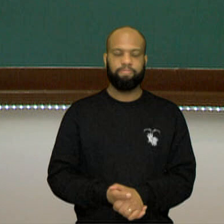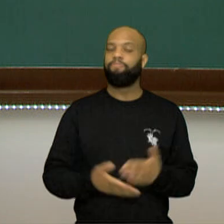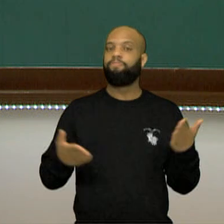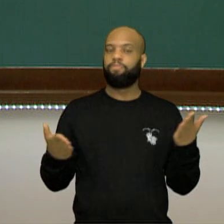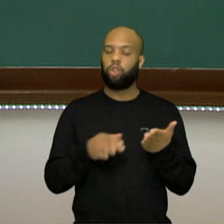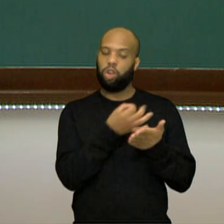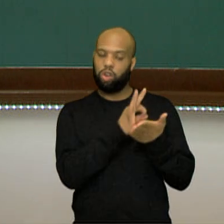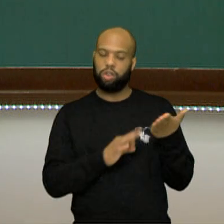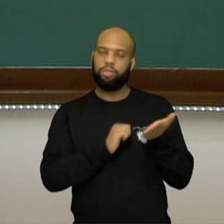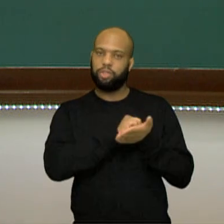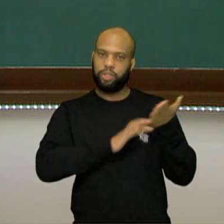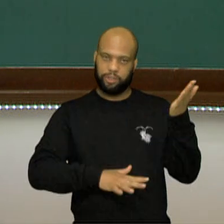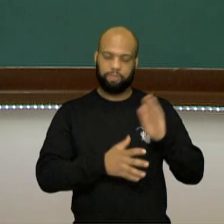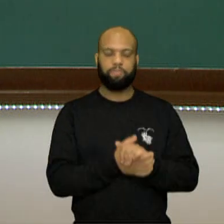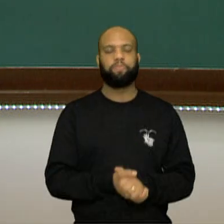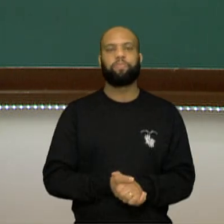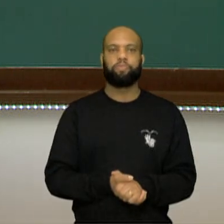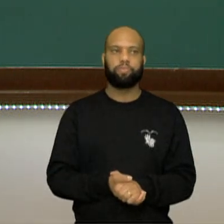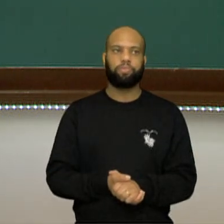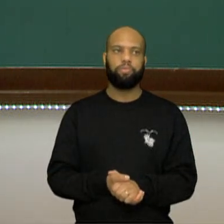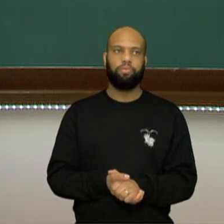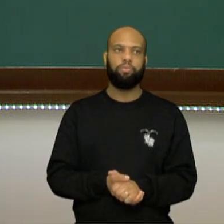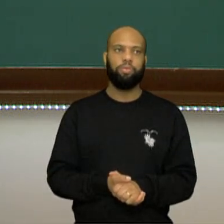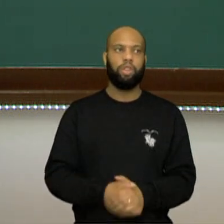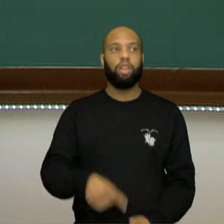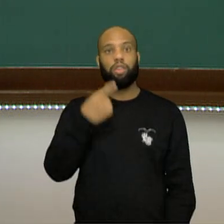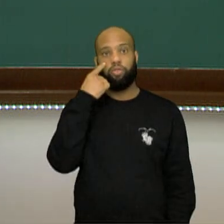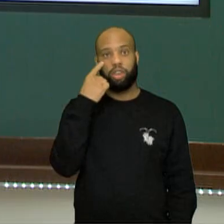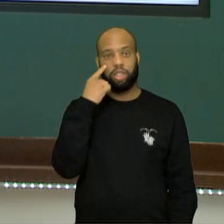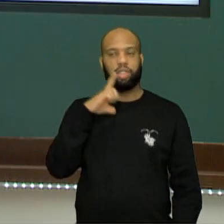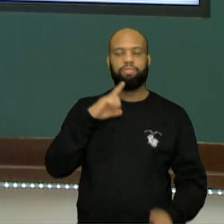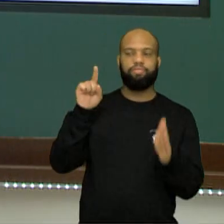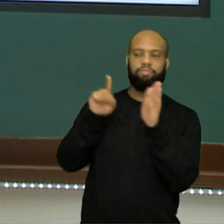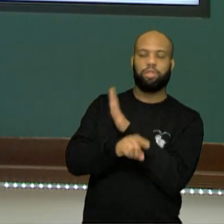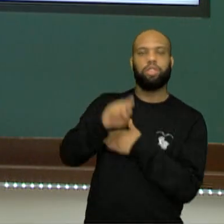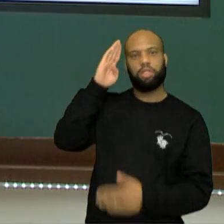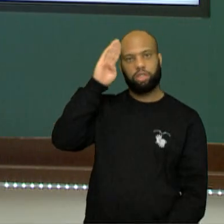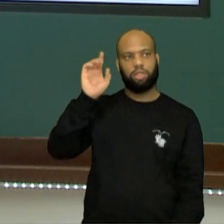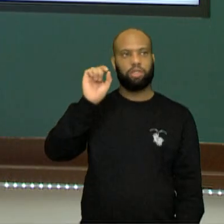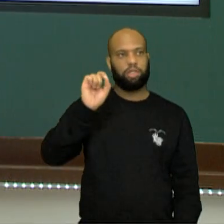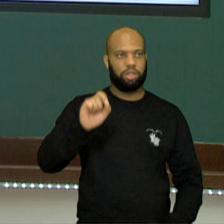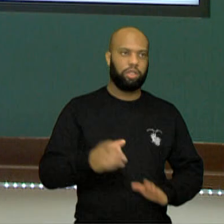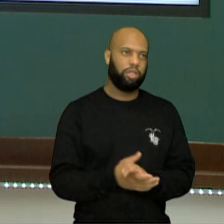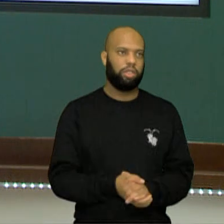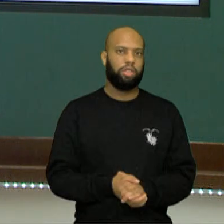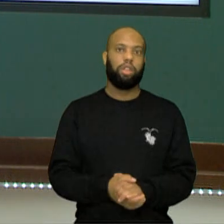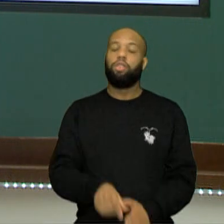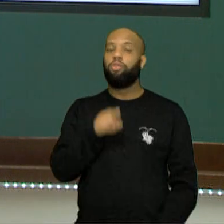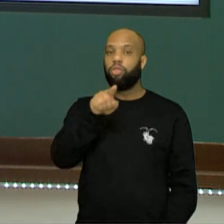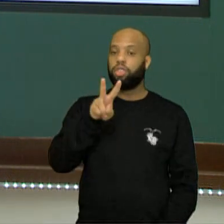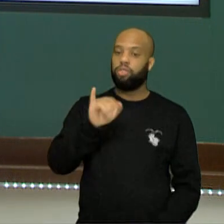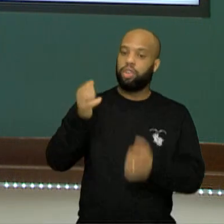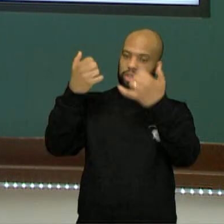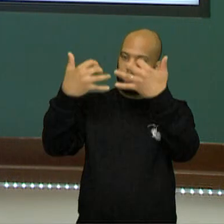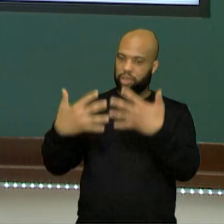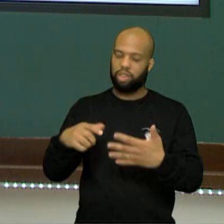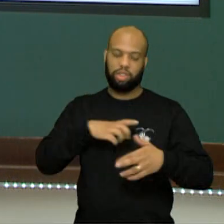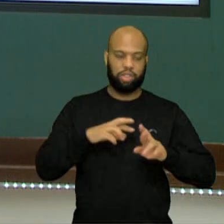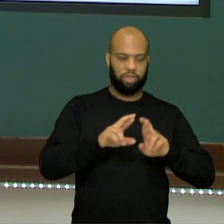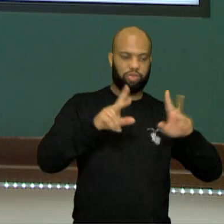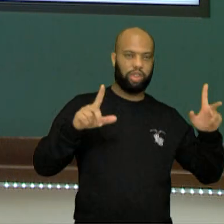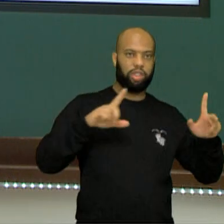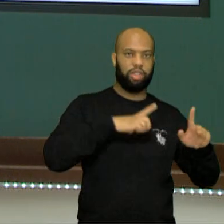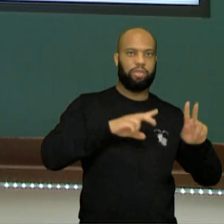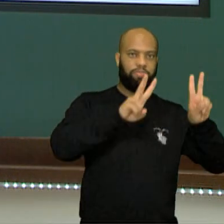Vamos para a correção do nosso exercício, então? Aqui o questionamento principal era para vocês explicarem a diferença entre